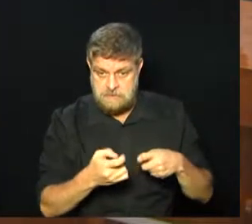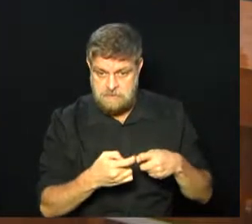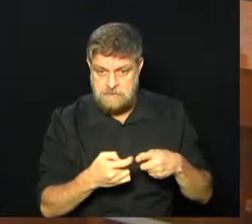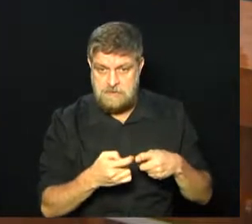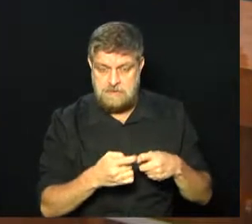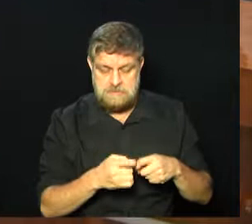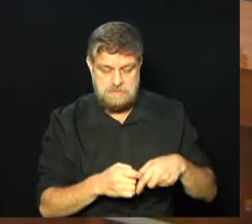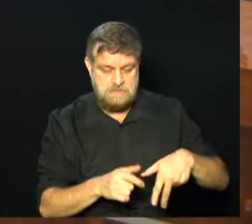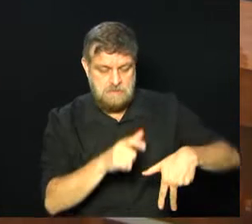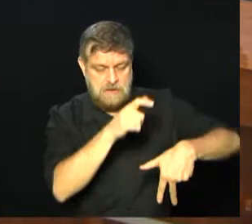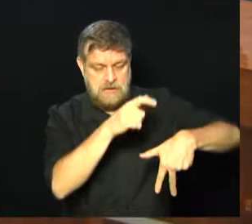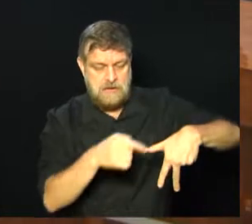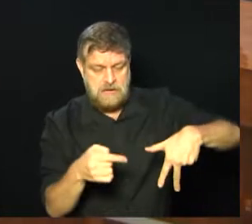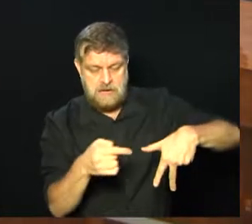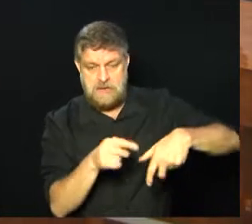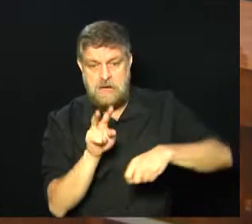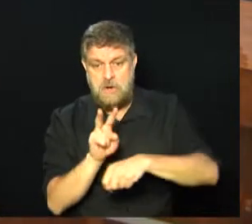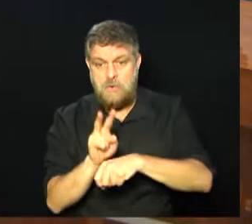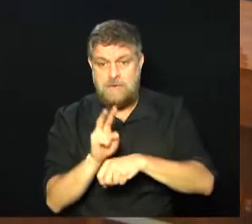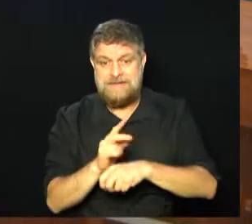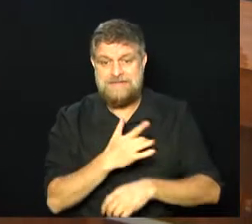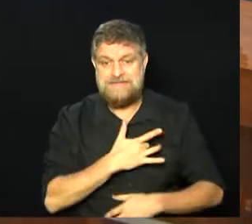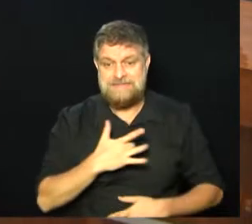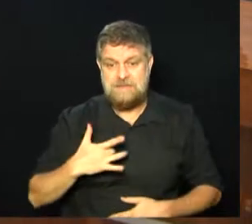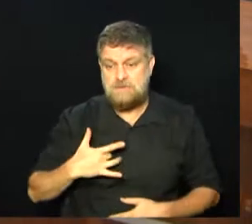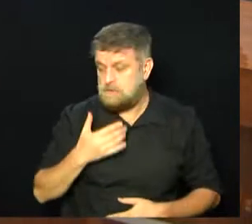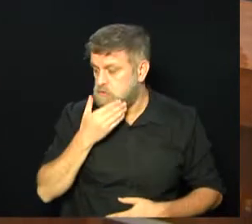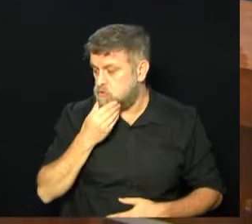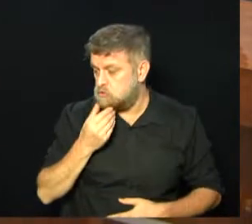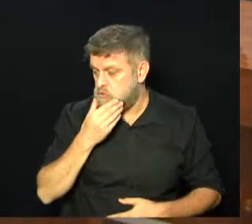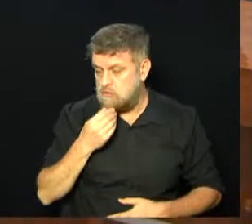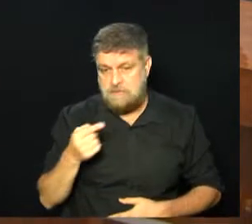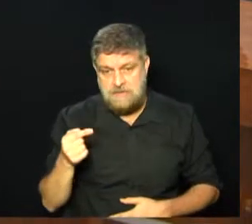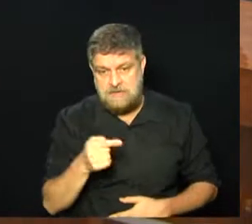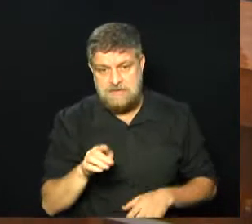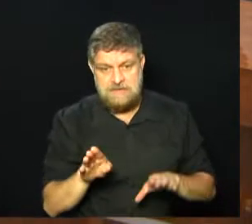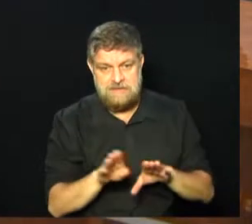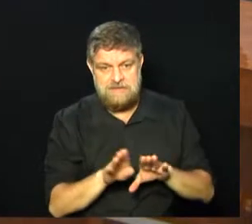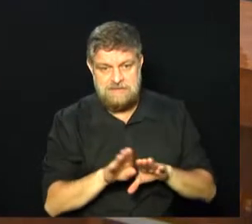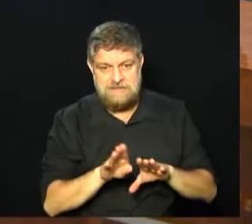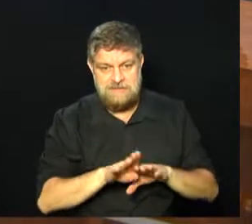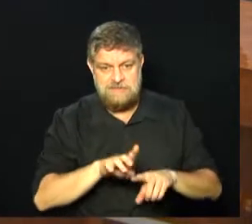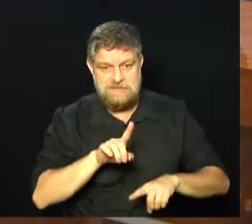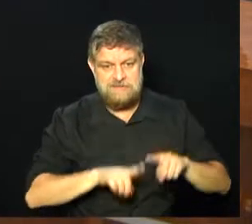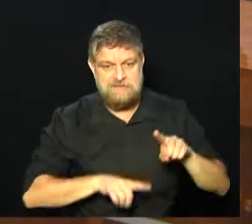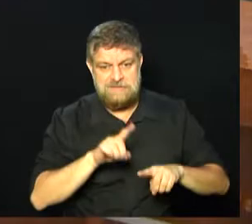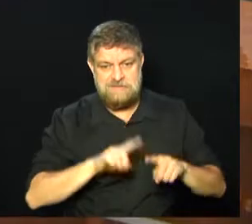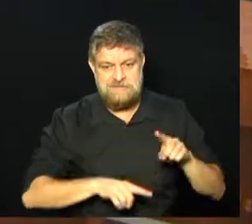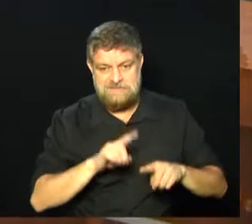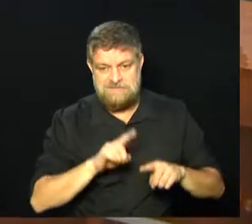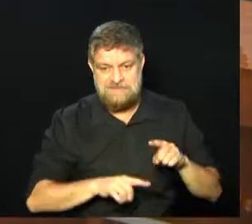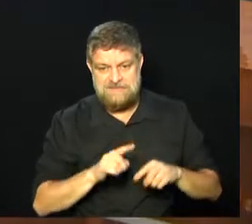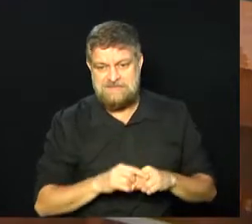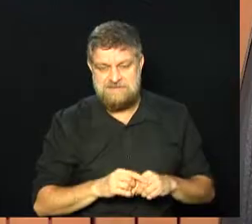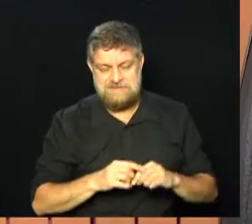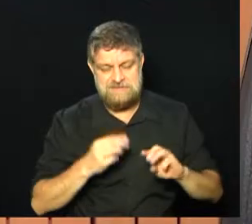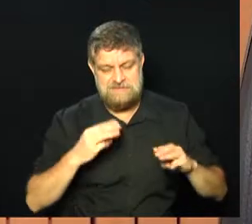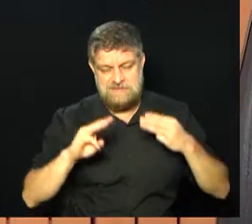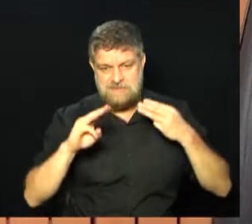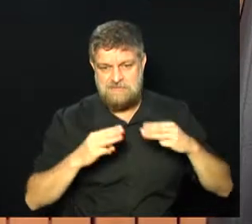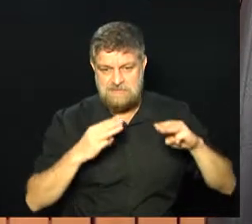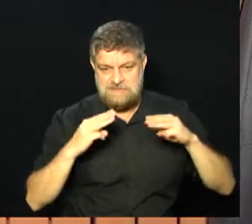que é urologista, prefeito também que toca vários instrumentos, né, prefeito? Importante, e hoje